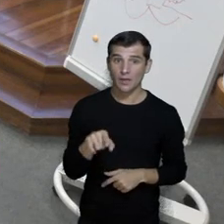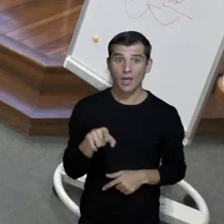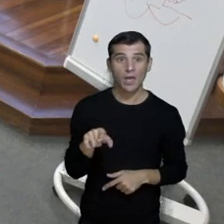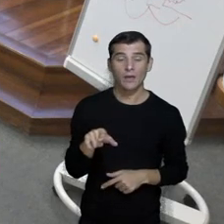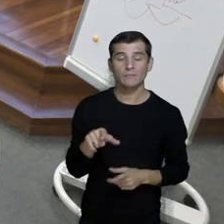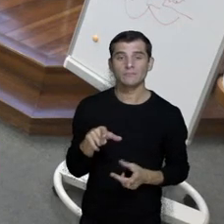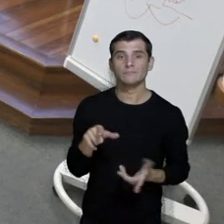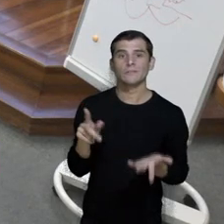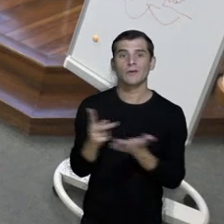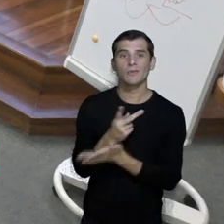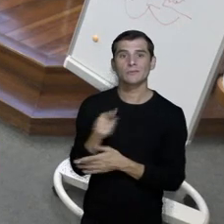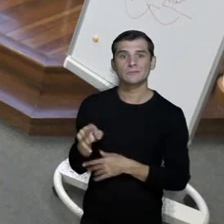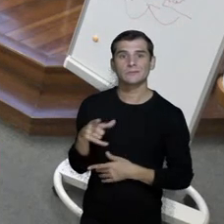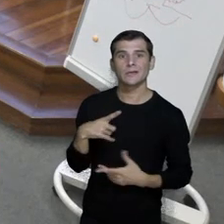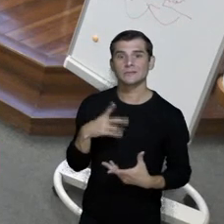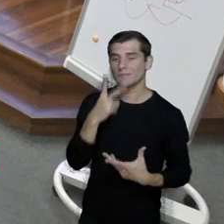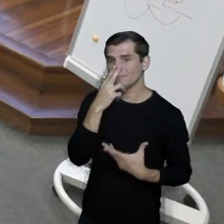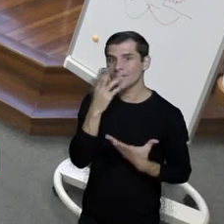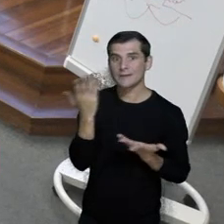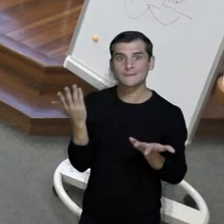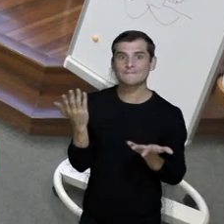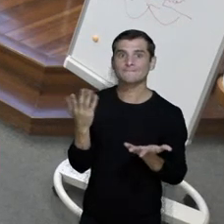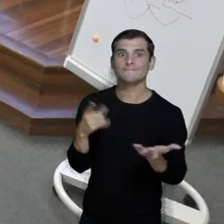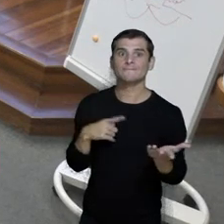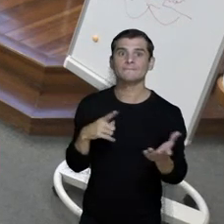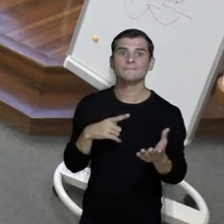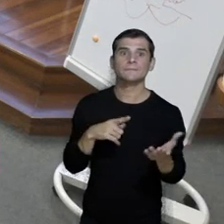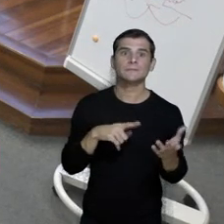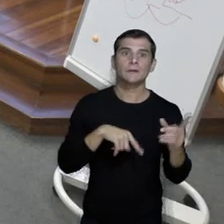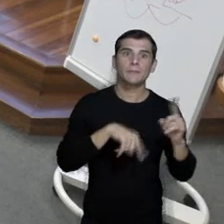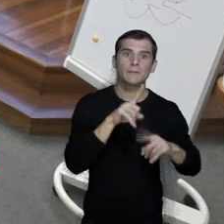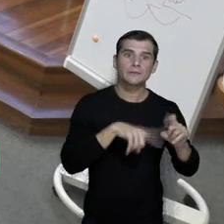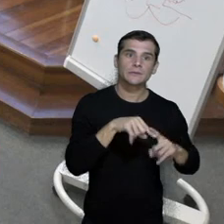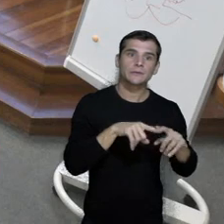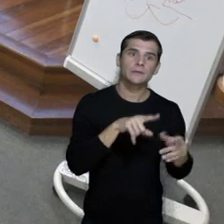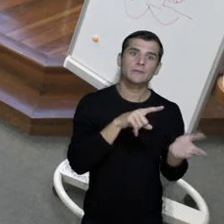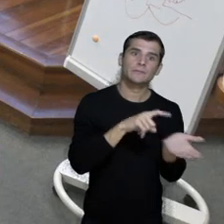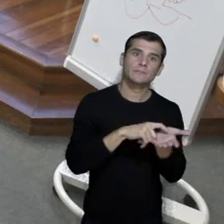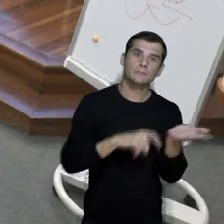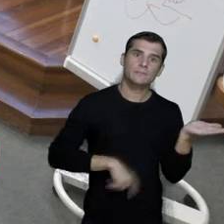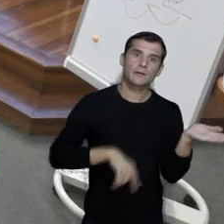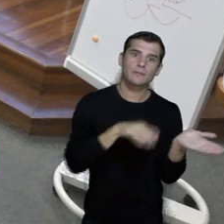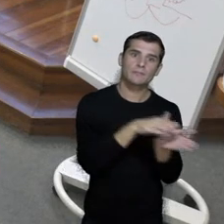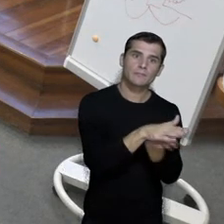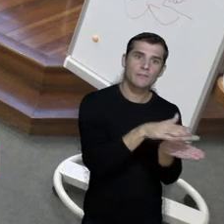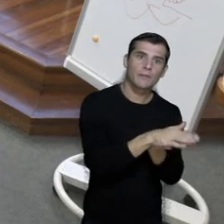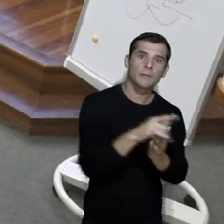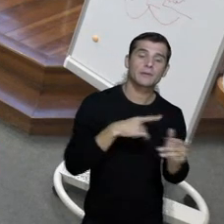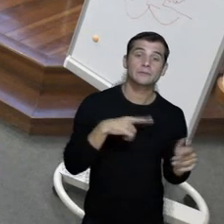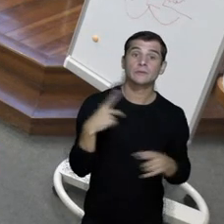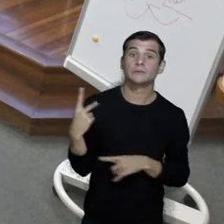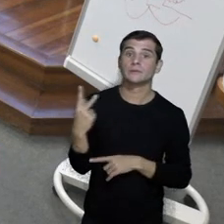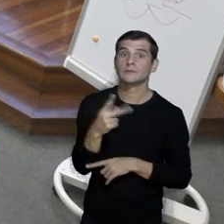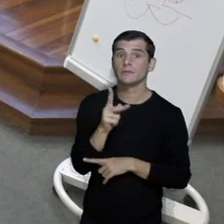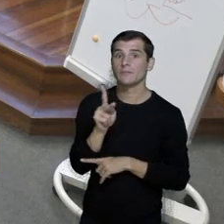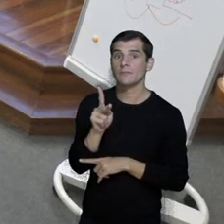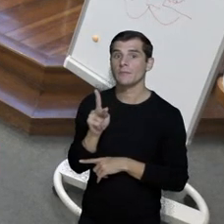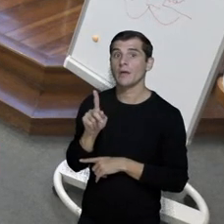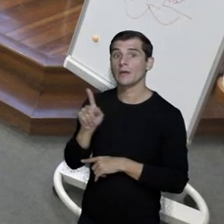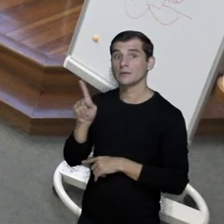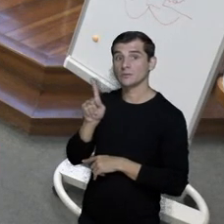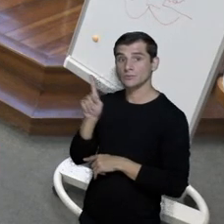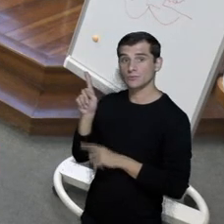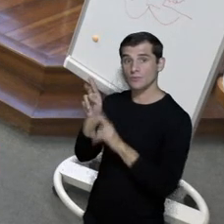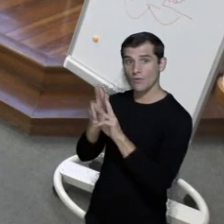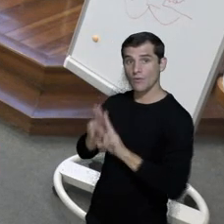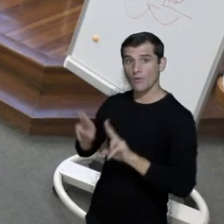eu pô eu fiquei indignado com aquilo Porque todo material deu uma professora da Universidade Federal que tinha um movimento bem legal dis ah não acho melhor tirar o não não tem